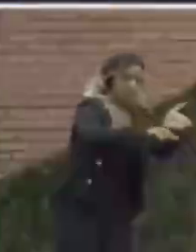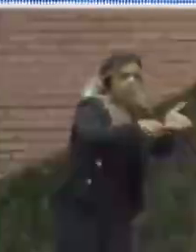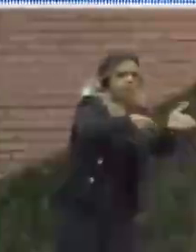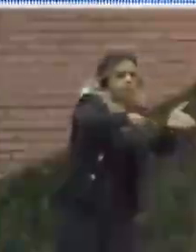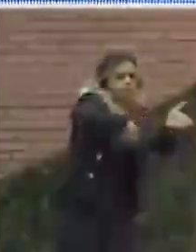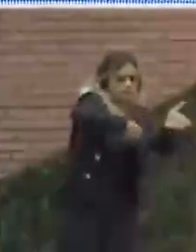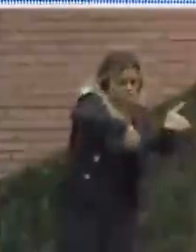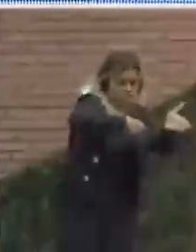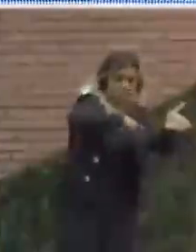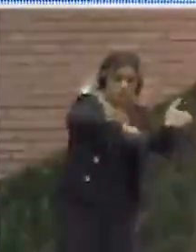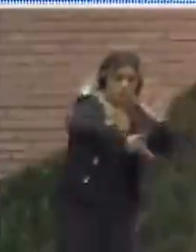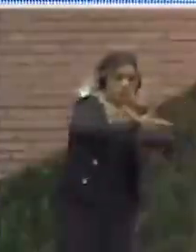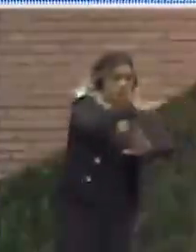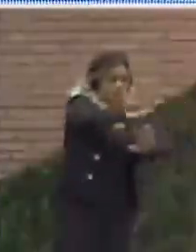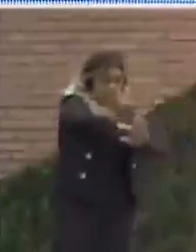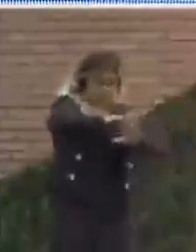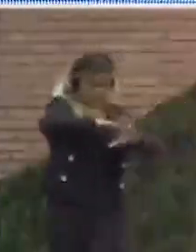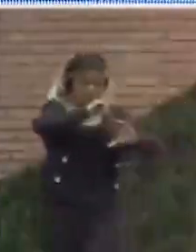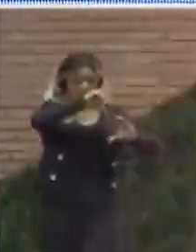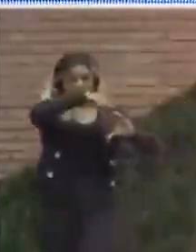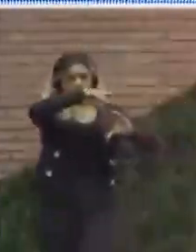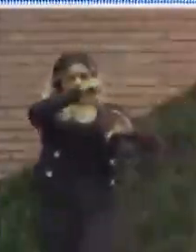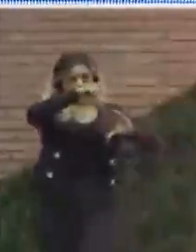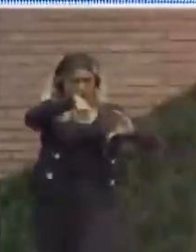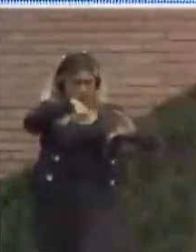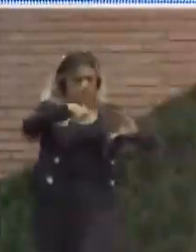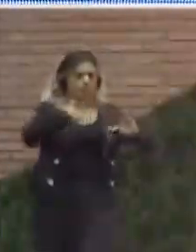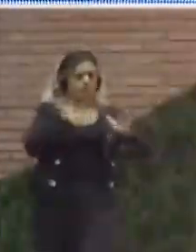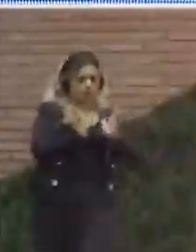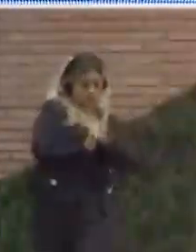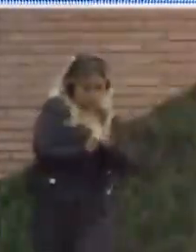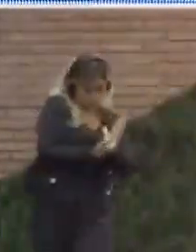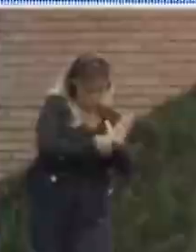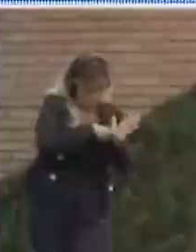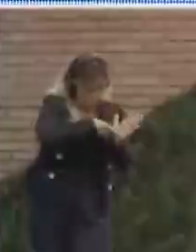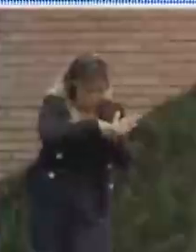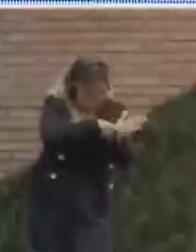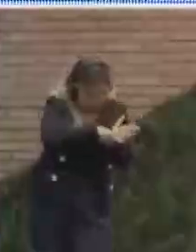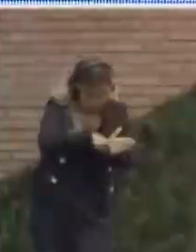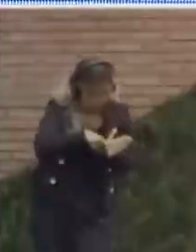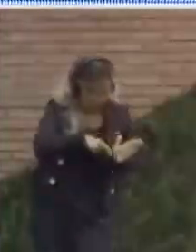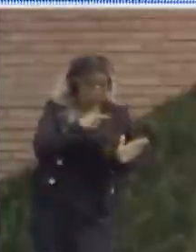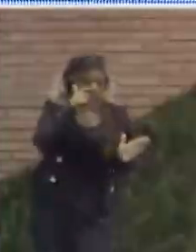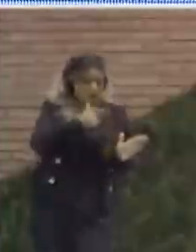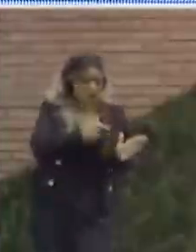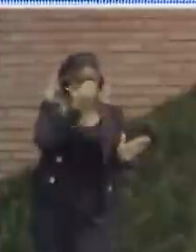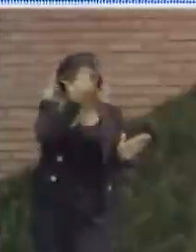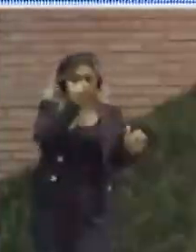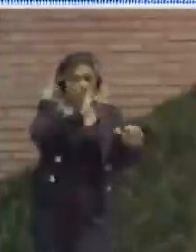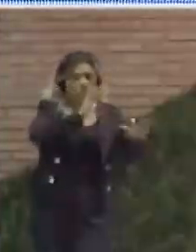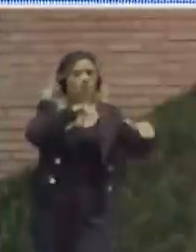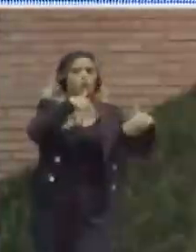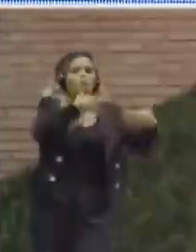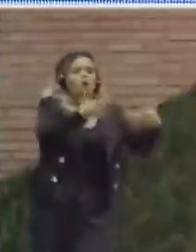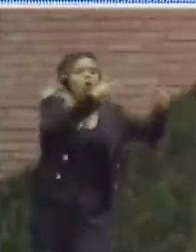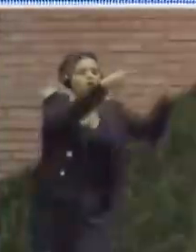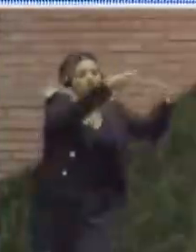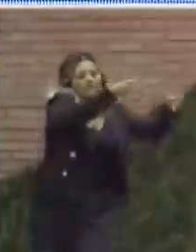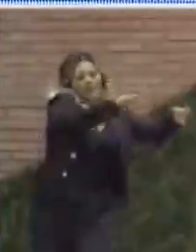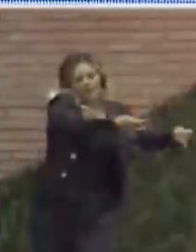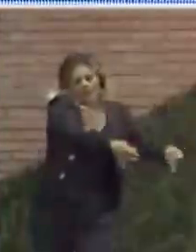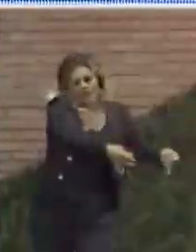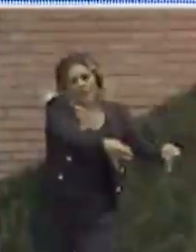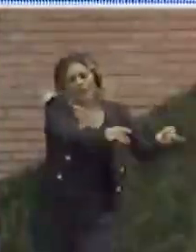existe uma ciência por trás dessa metodologia de falar qual são as técnicas e quais são as soluções que